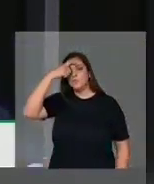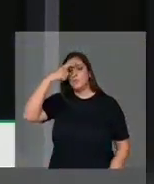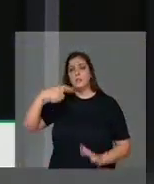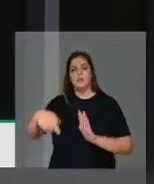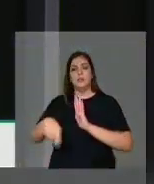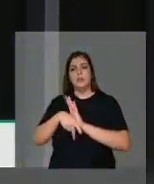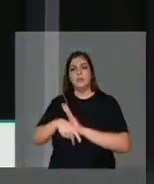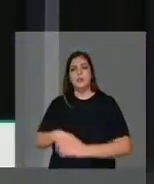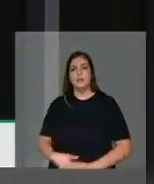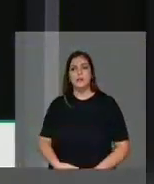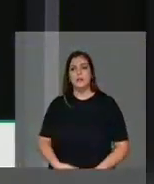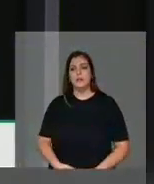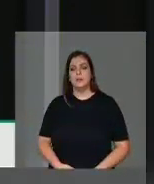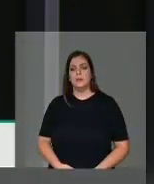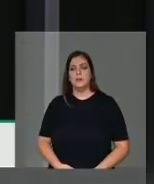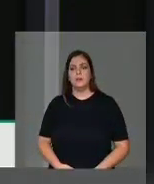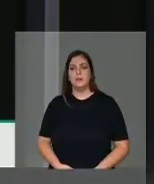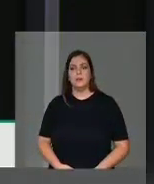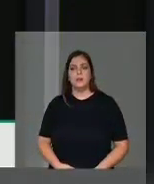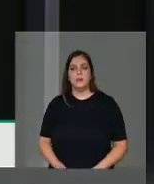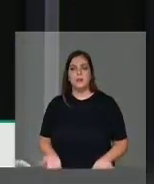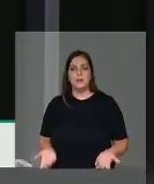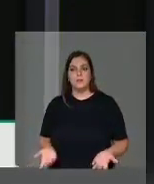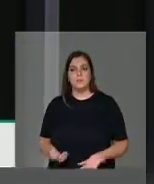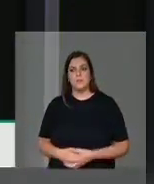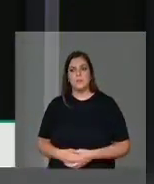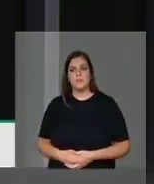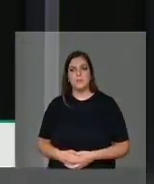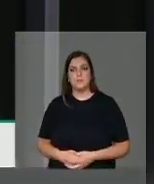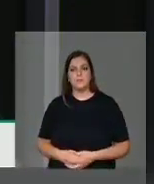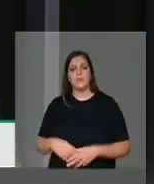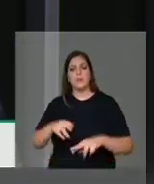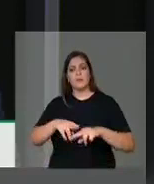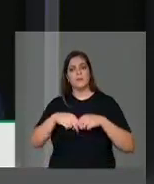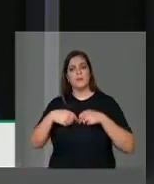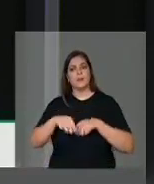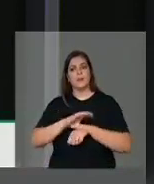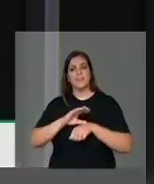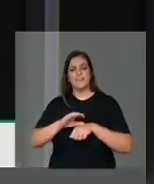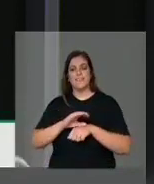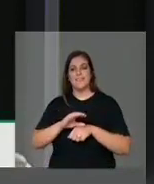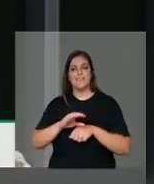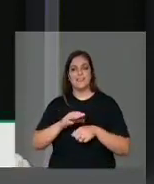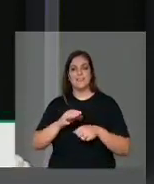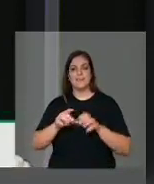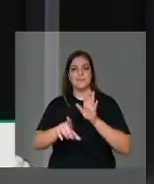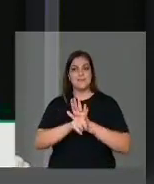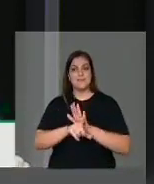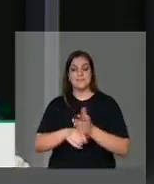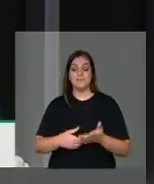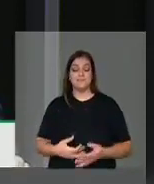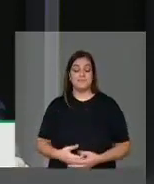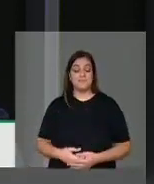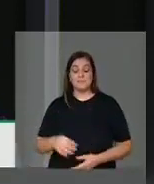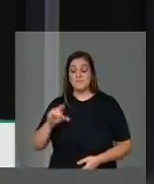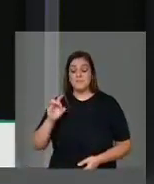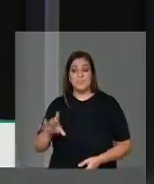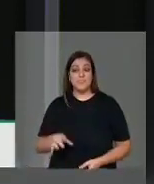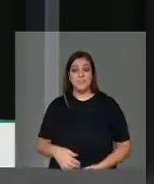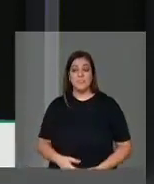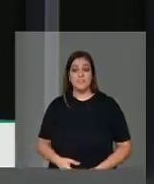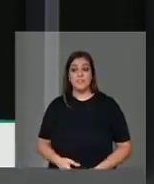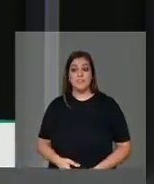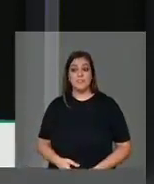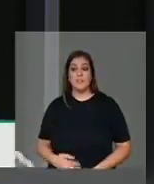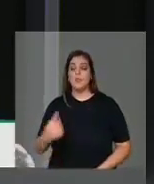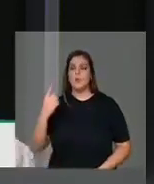baseados no processo, nos autos. Há uma lição de um processualista